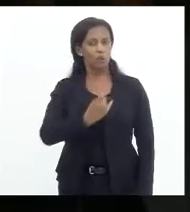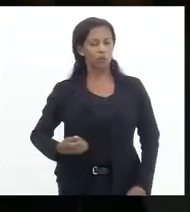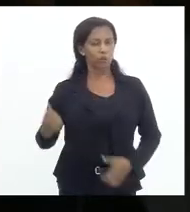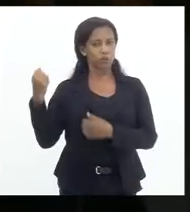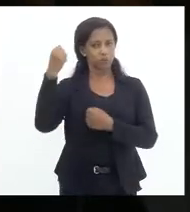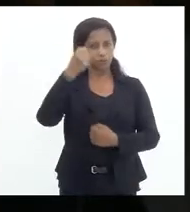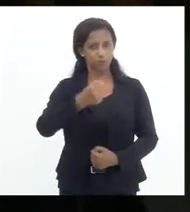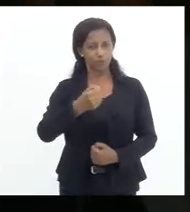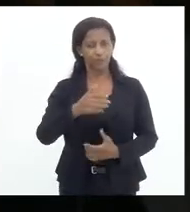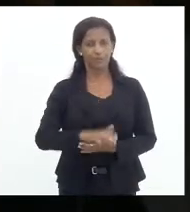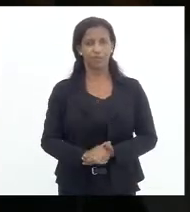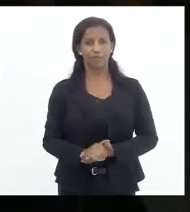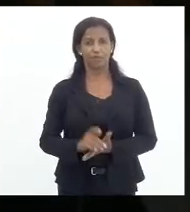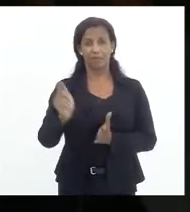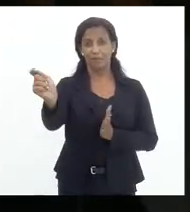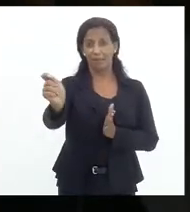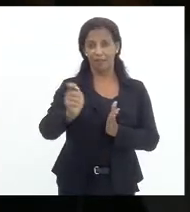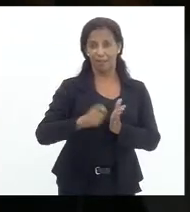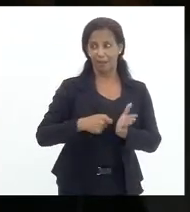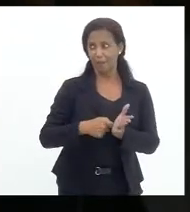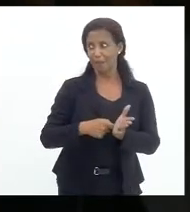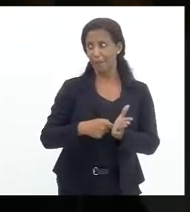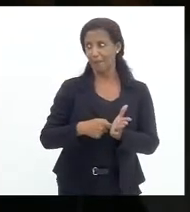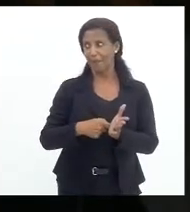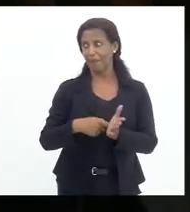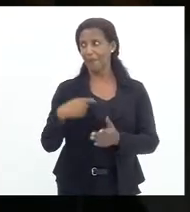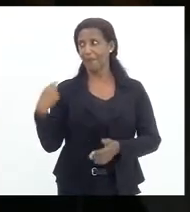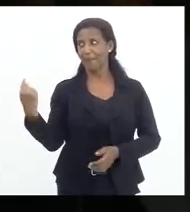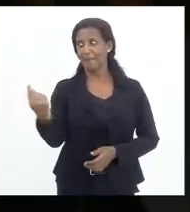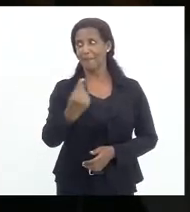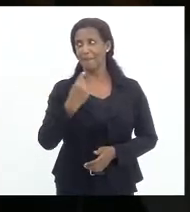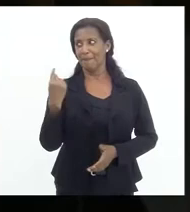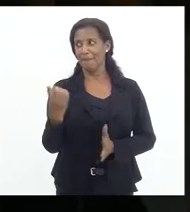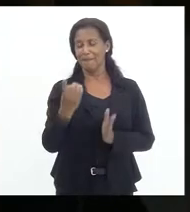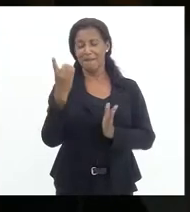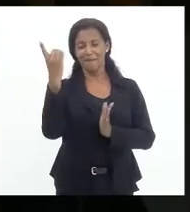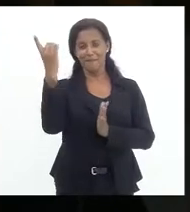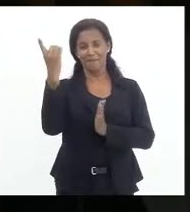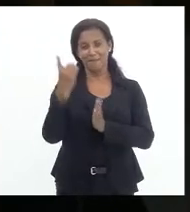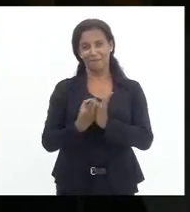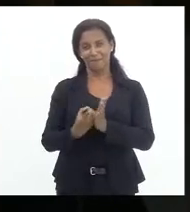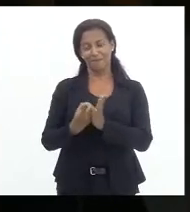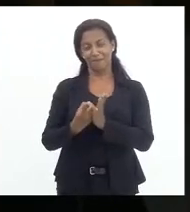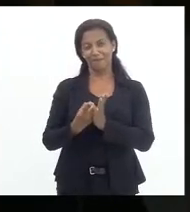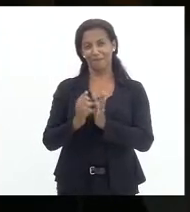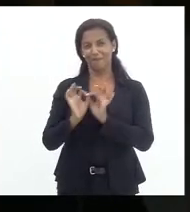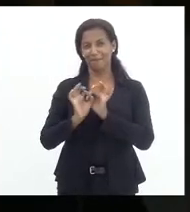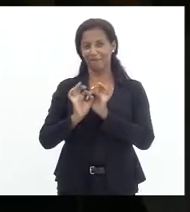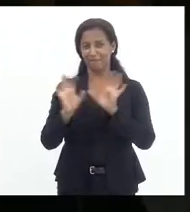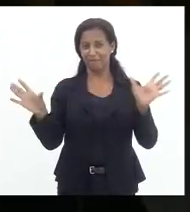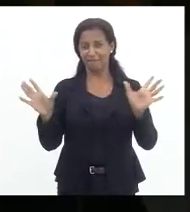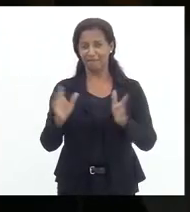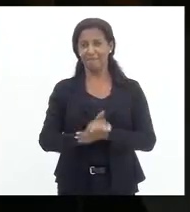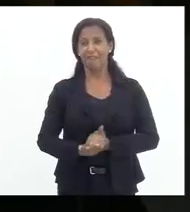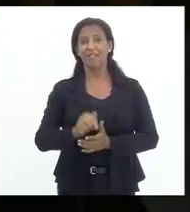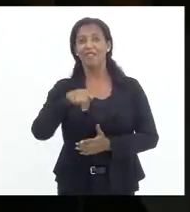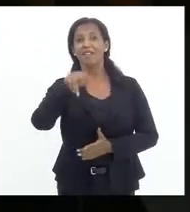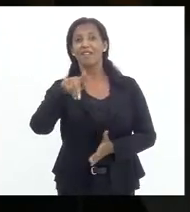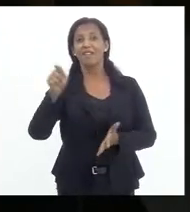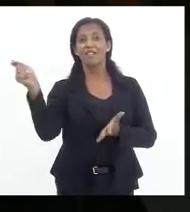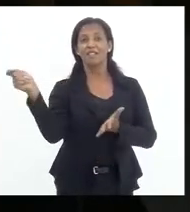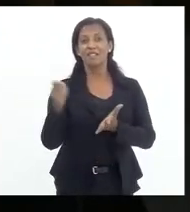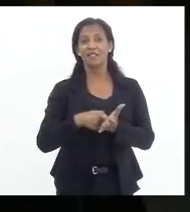Pedro que assinou Nossa declaração de independência tia Ju Quem